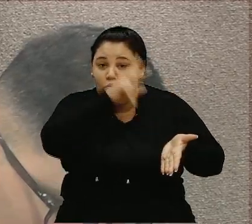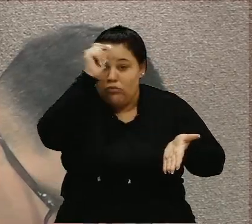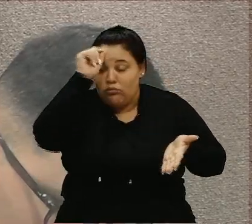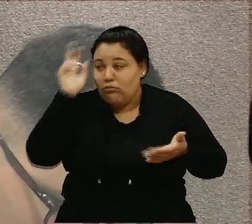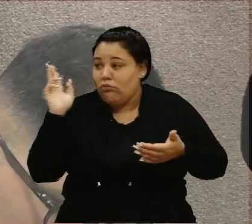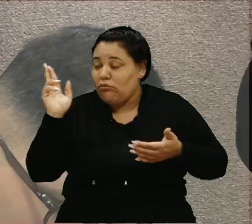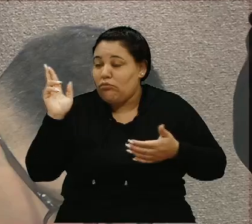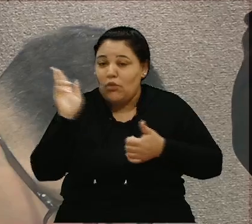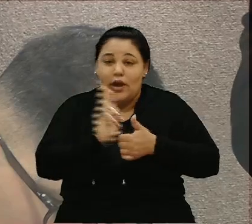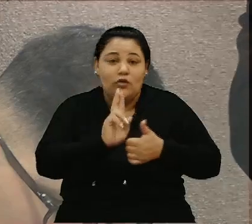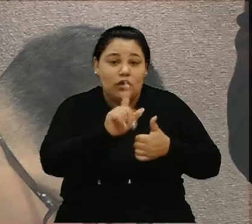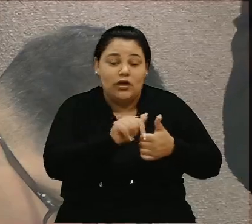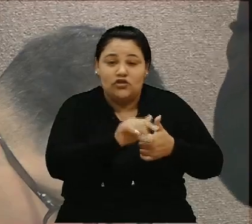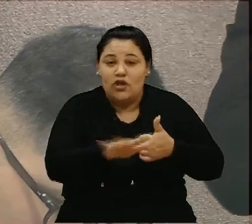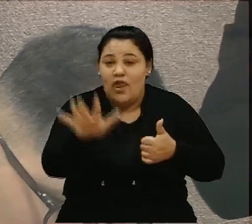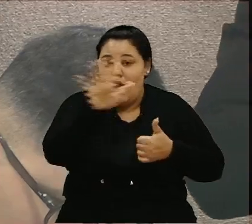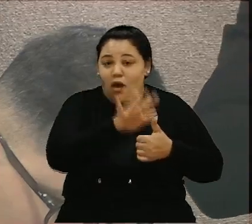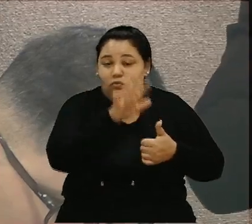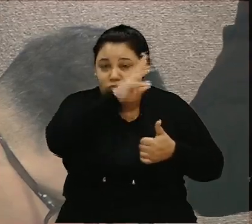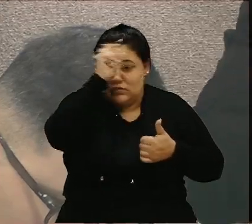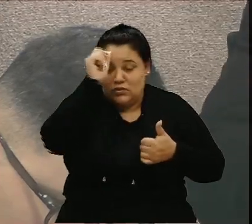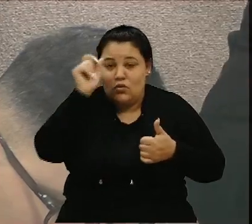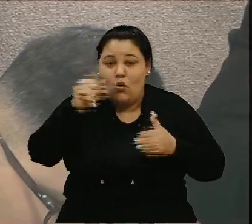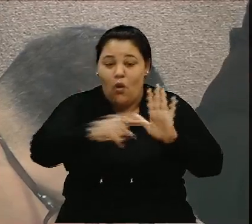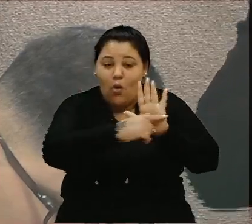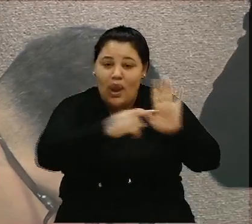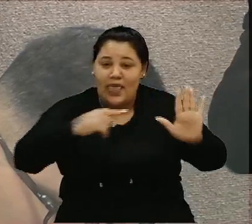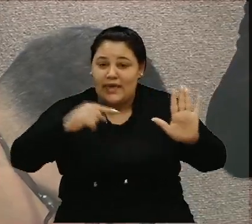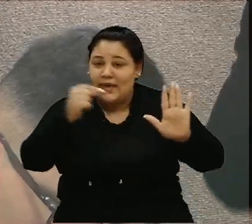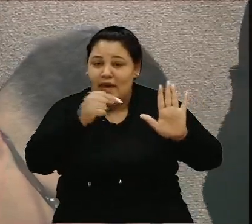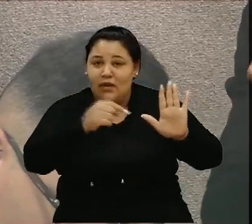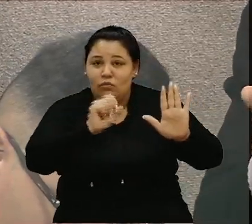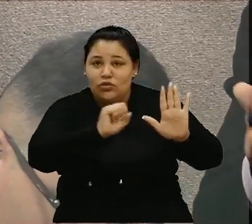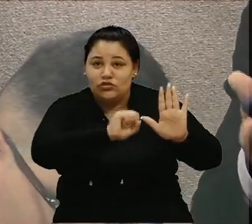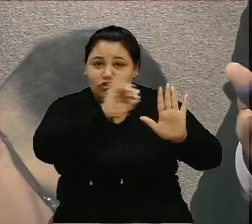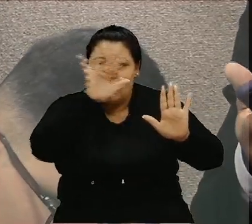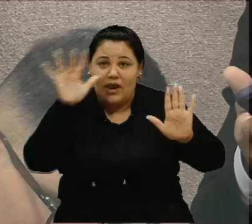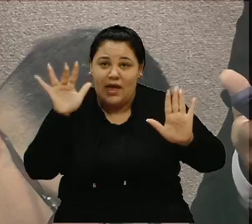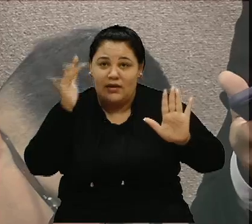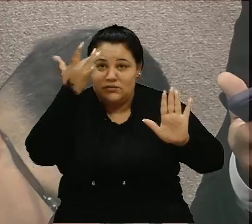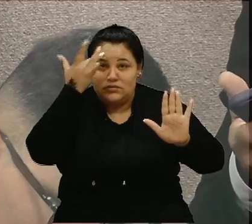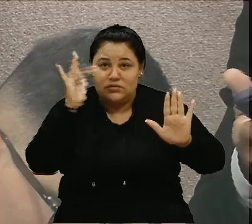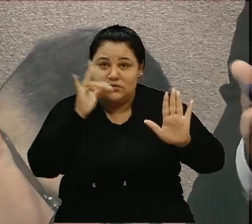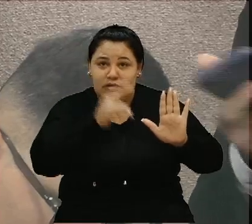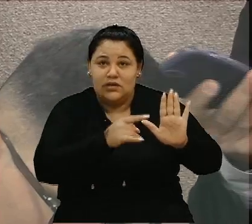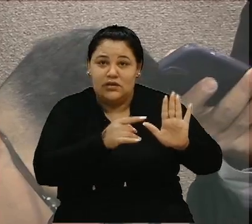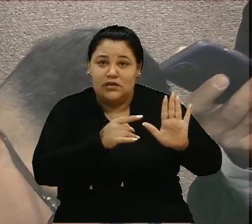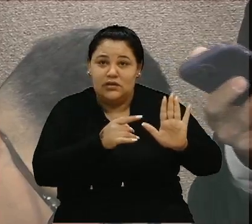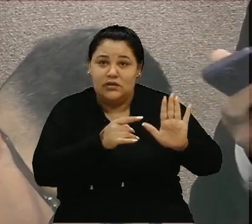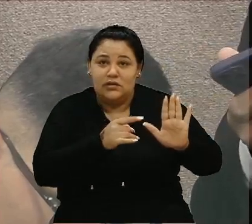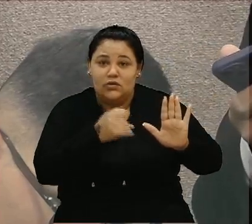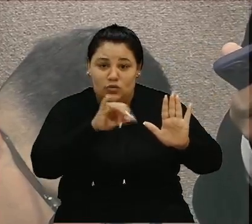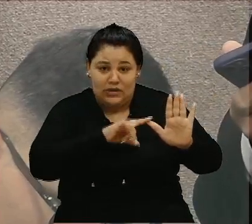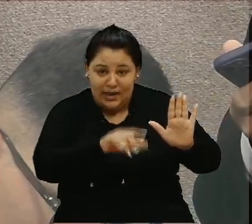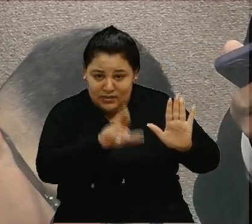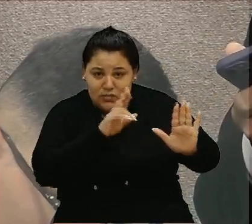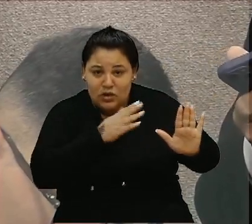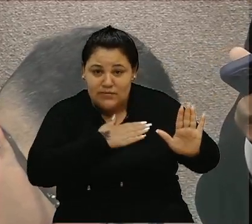Procuradoria do município, em qual linha aqui, se puder me esclarecer. Não sei se eu concedo uma parte, vereador Daniel. O senhor não tem essa resposta ainda,